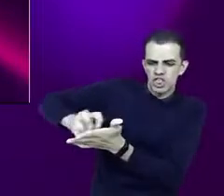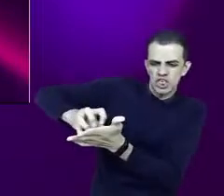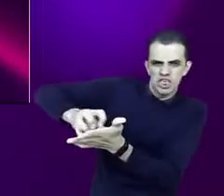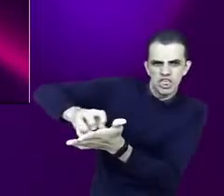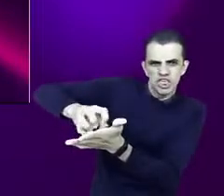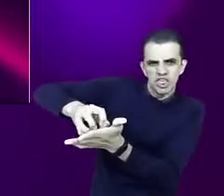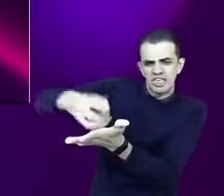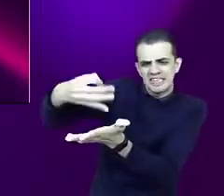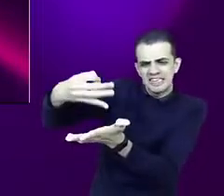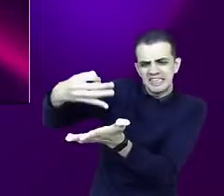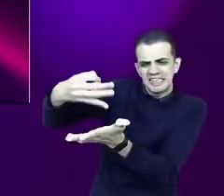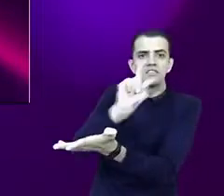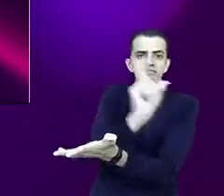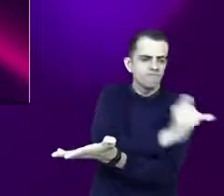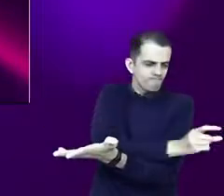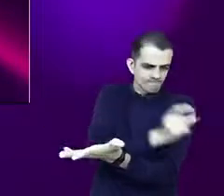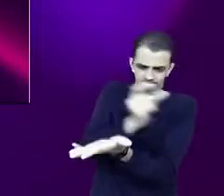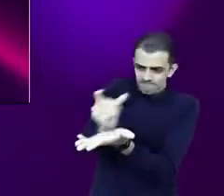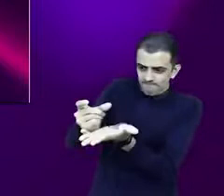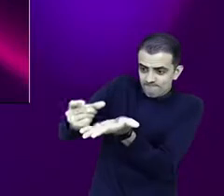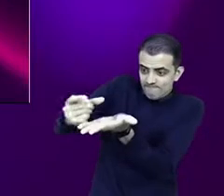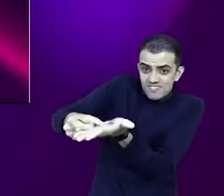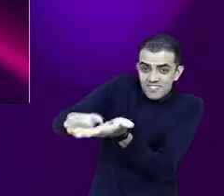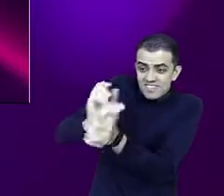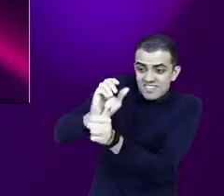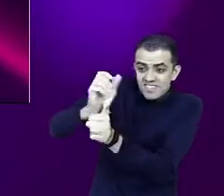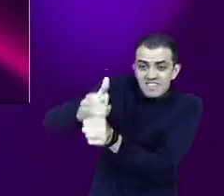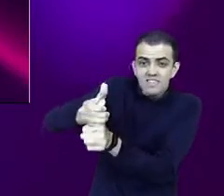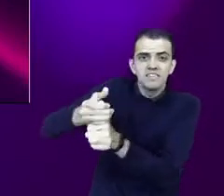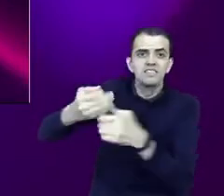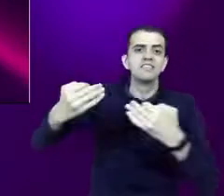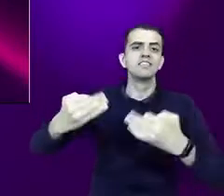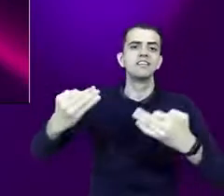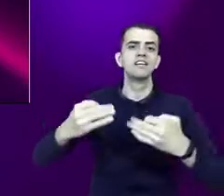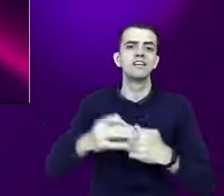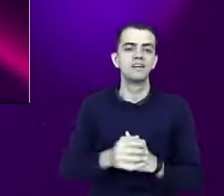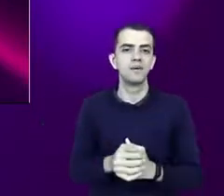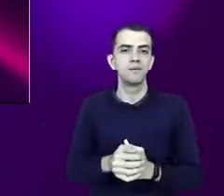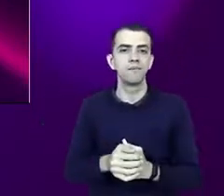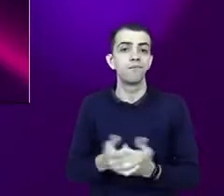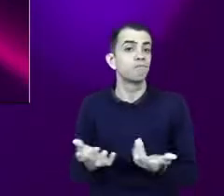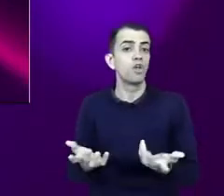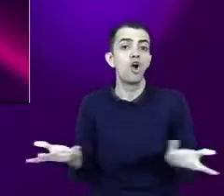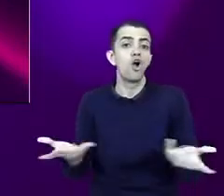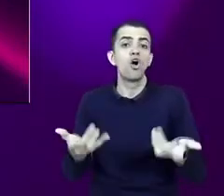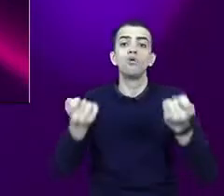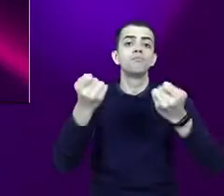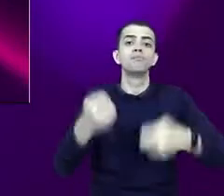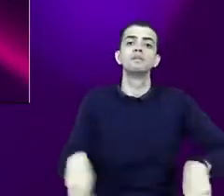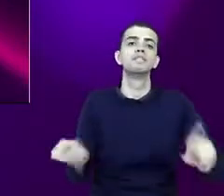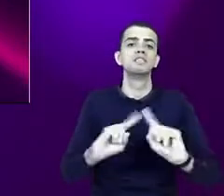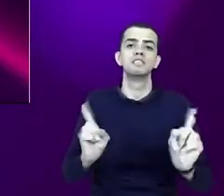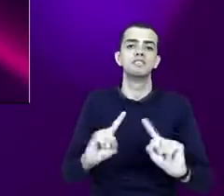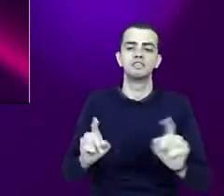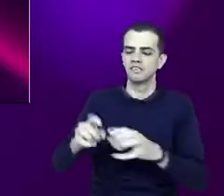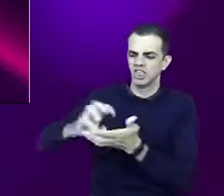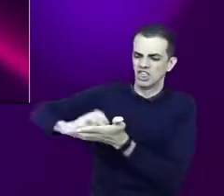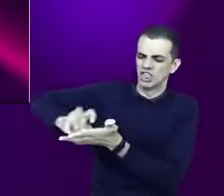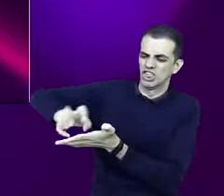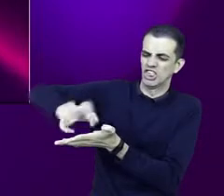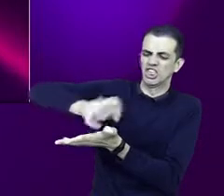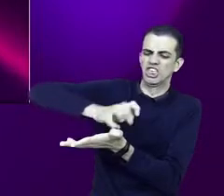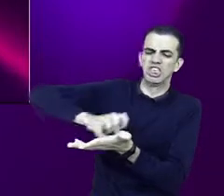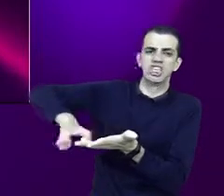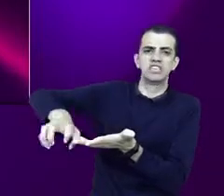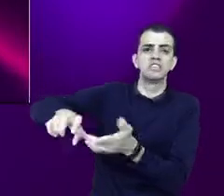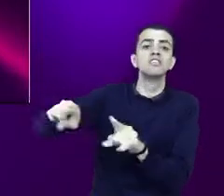versão. E como eu não preciso dissecar extensivamente a região medial do quadril, sangra menos. Ali a